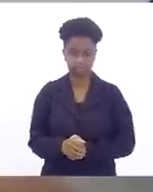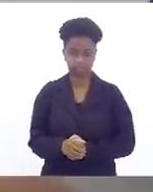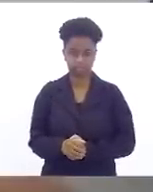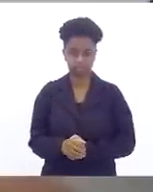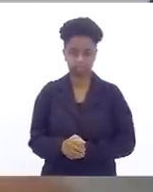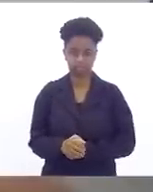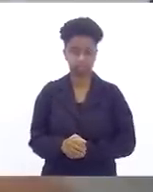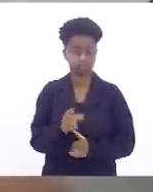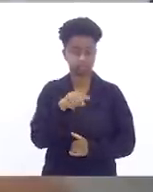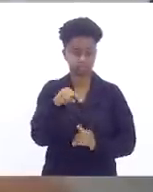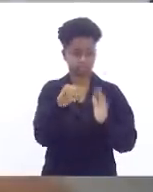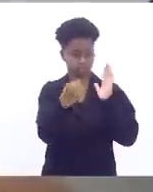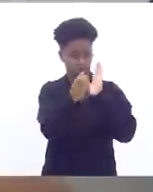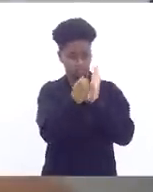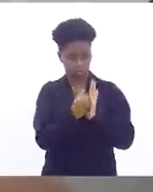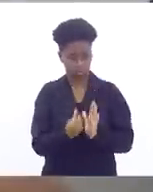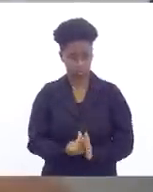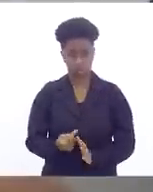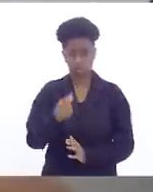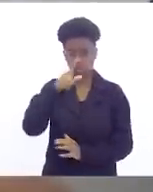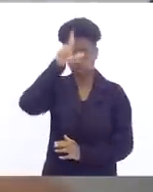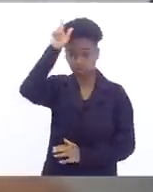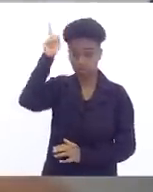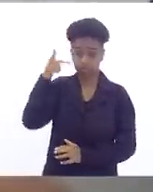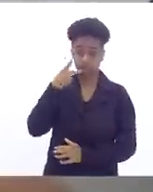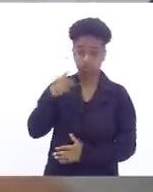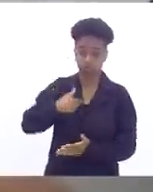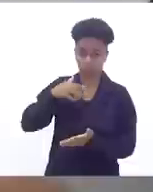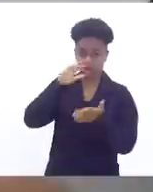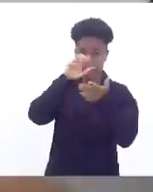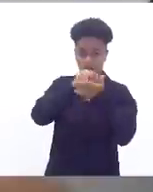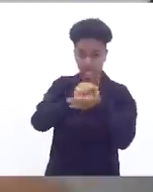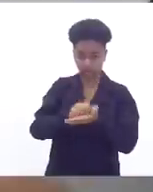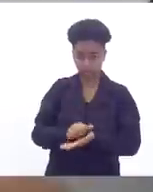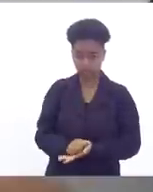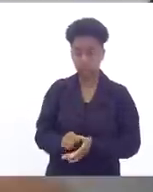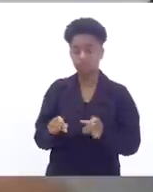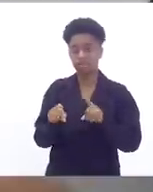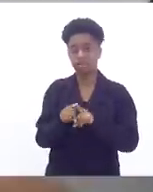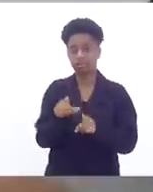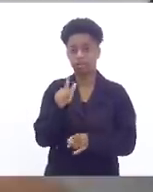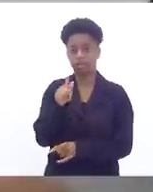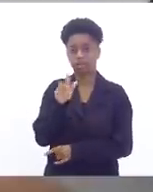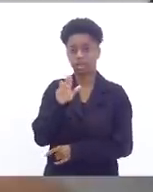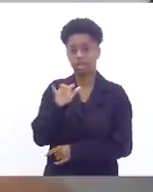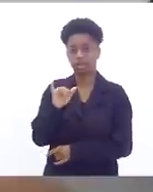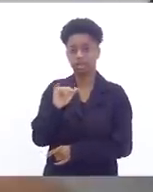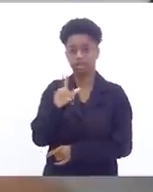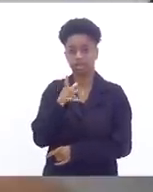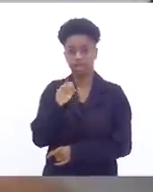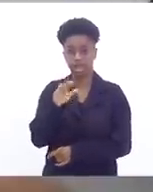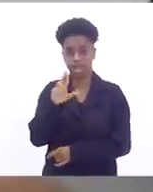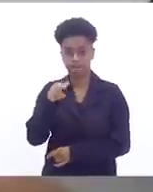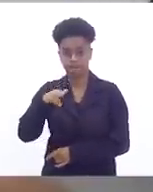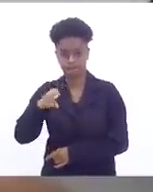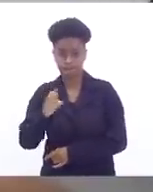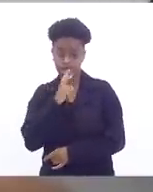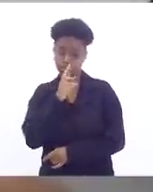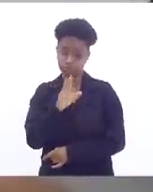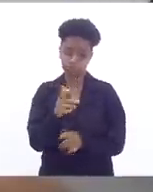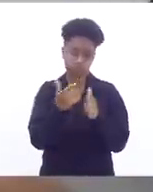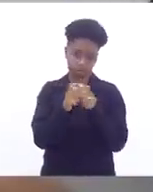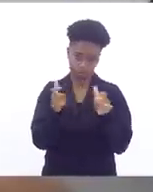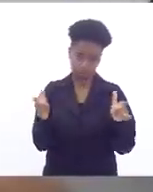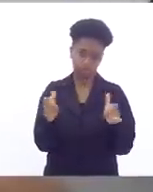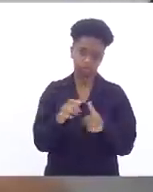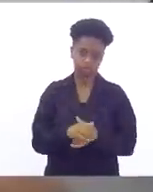questionamentos que o Deputado Luiz Paulo fez eu anotei todos aqui e o Guilherme praticamente respondeu a